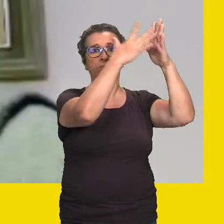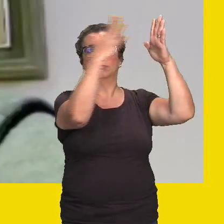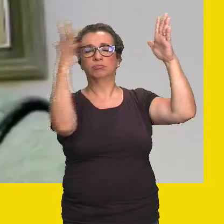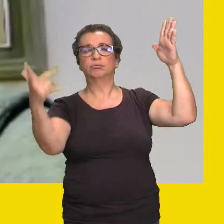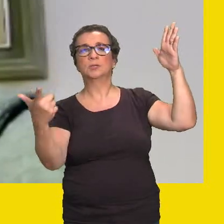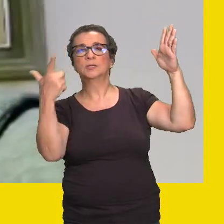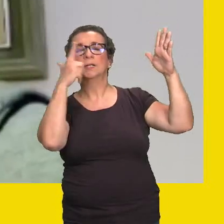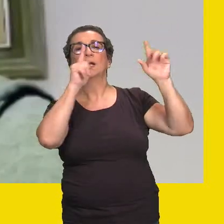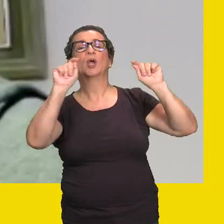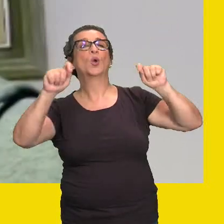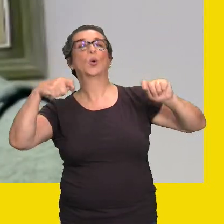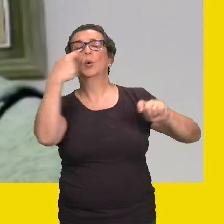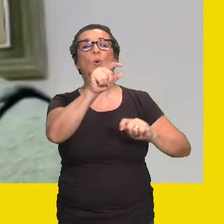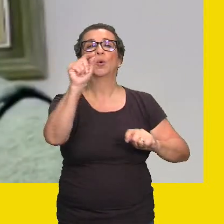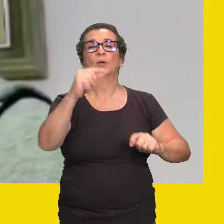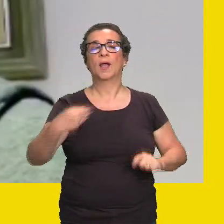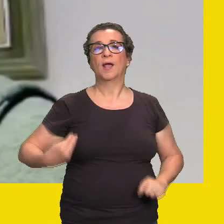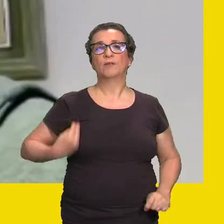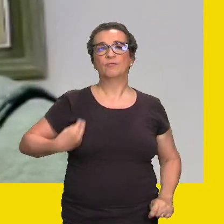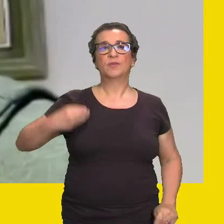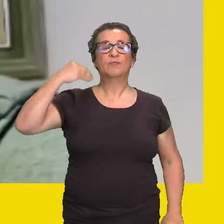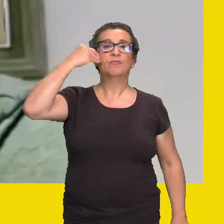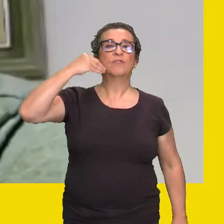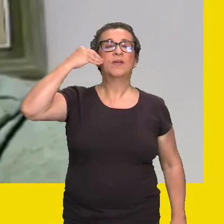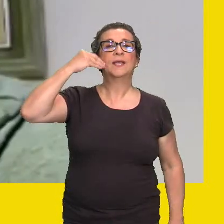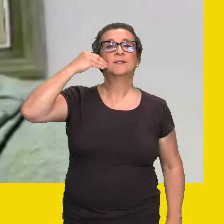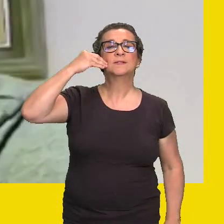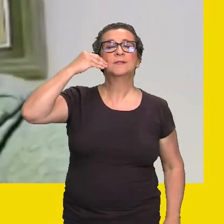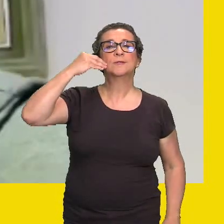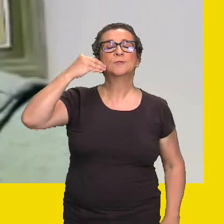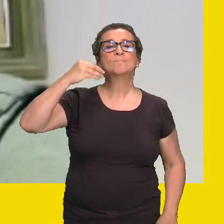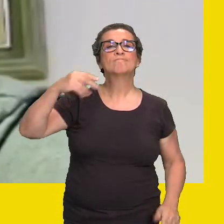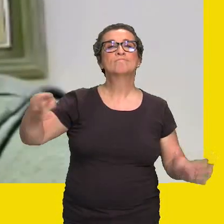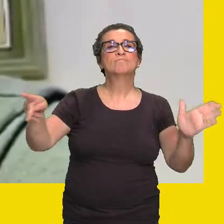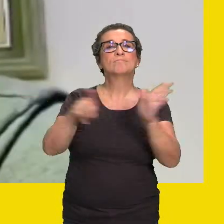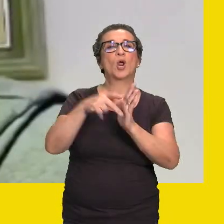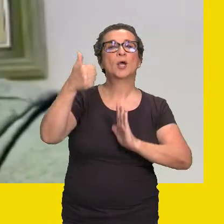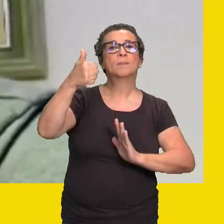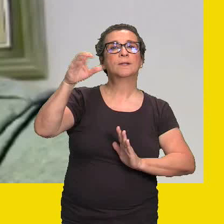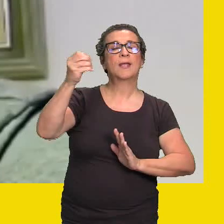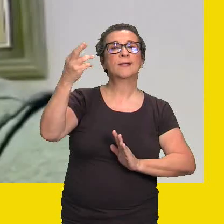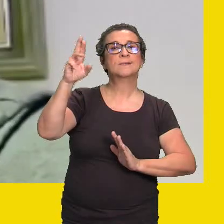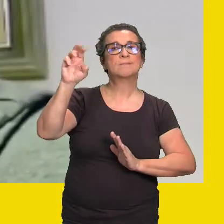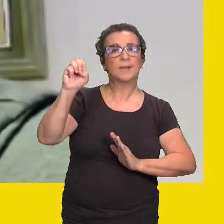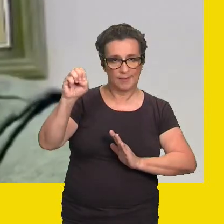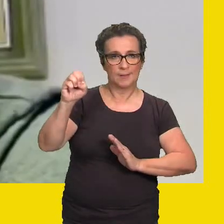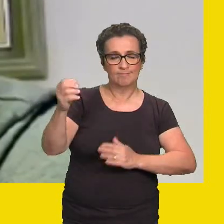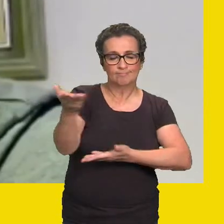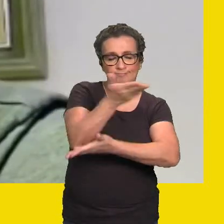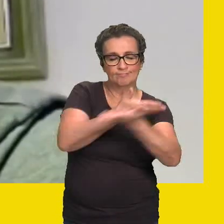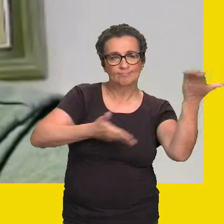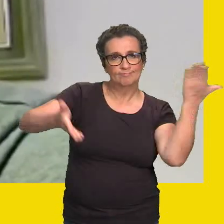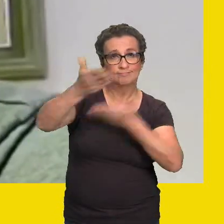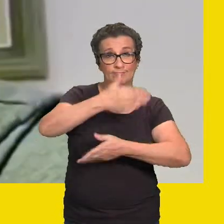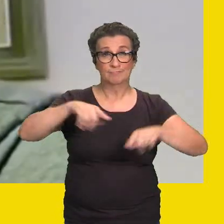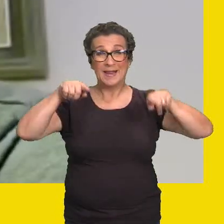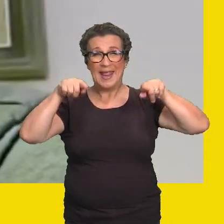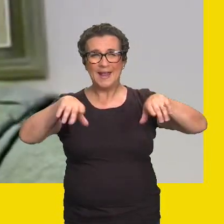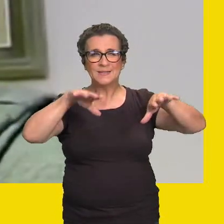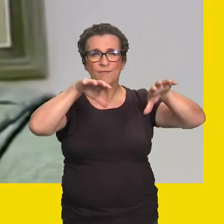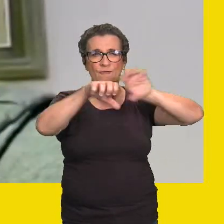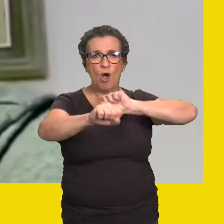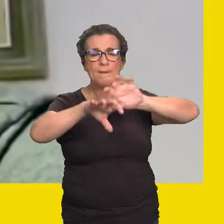de Vivências do PEJA da Décima CRI, Trocando Experiências. Essas formações